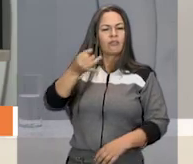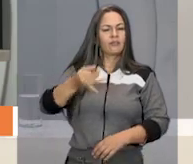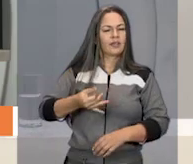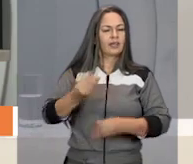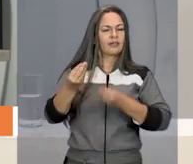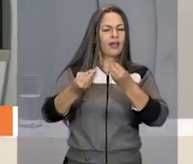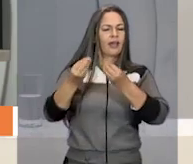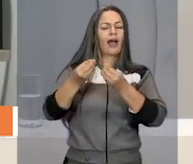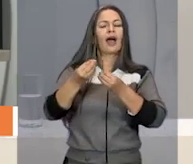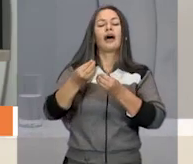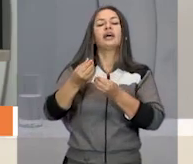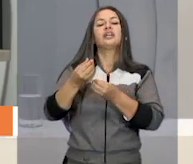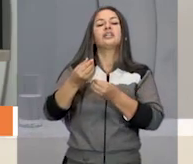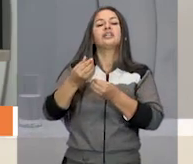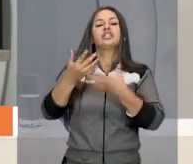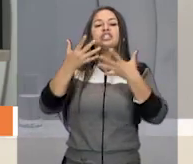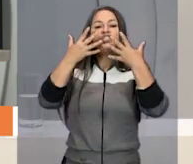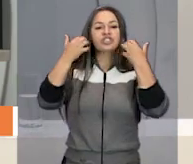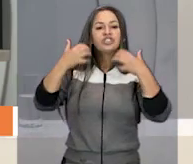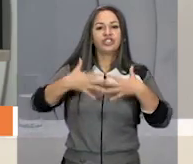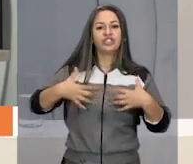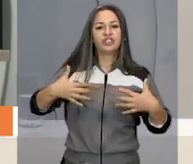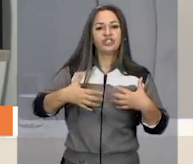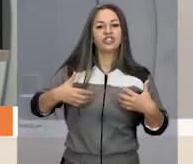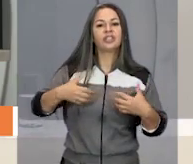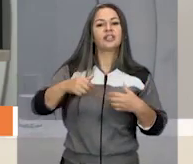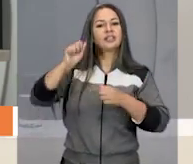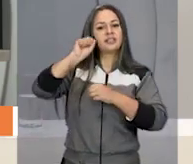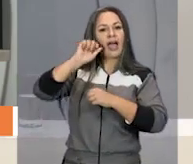o que são os tigres asiáticos em uma outra oportunidade.